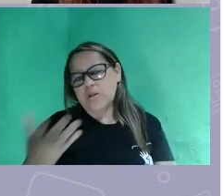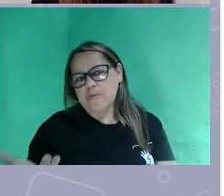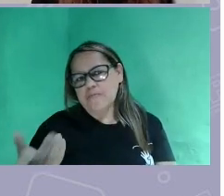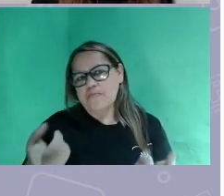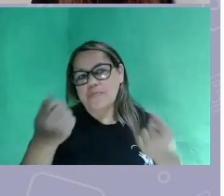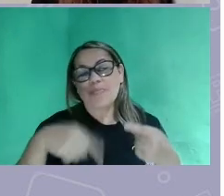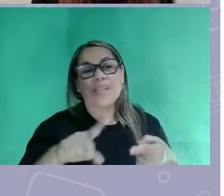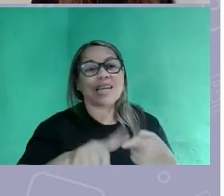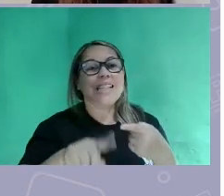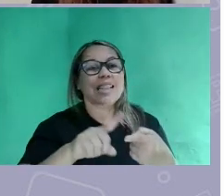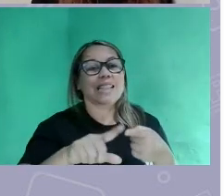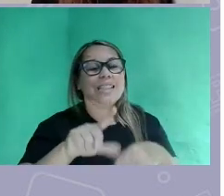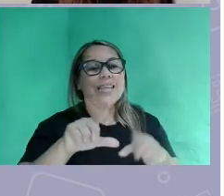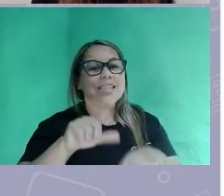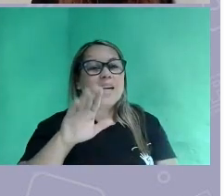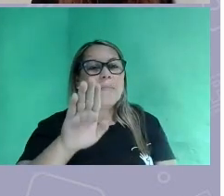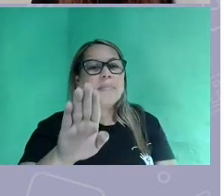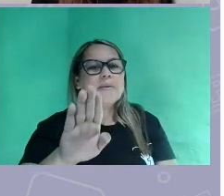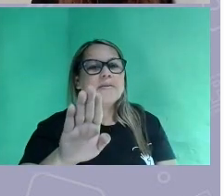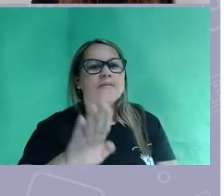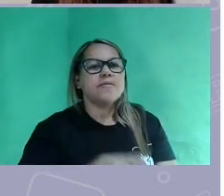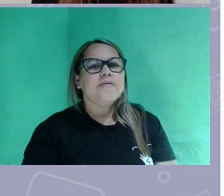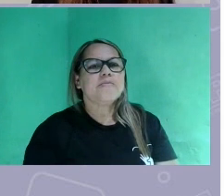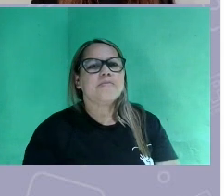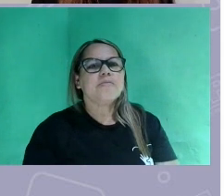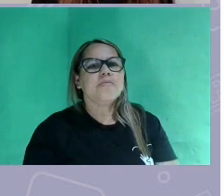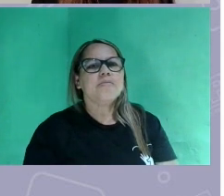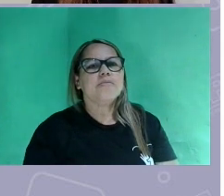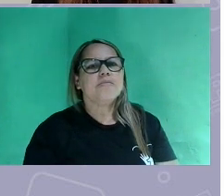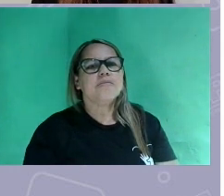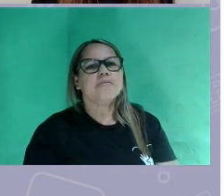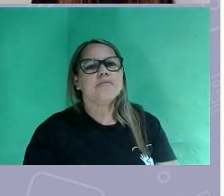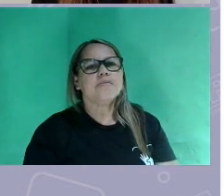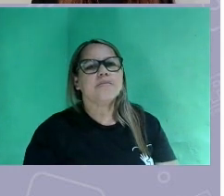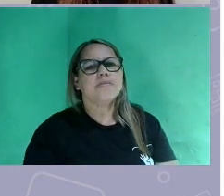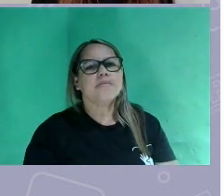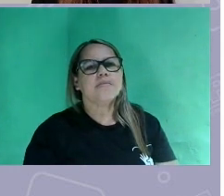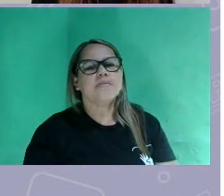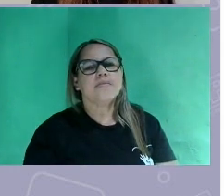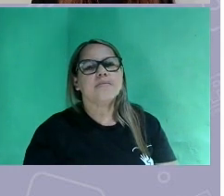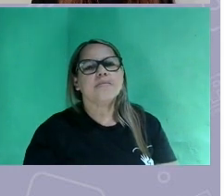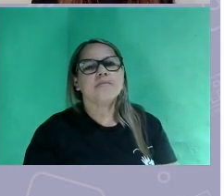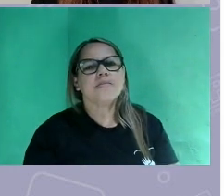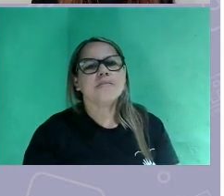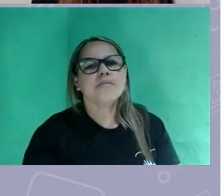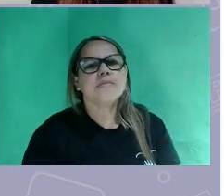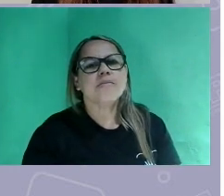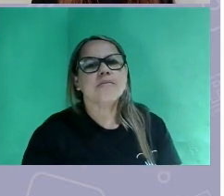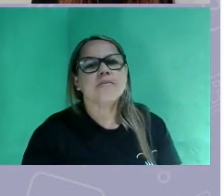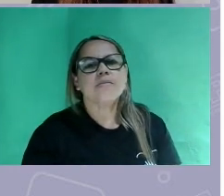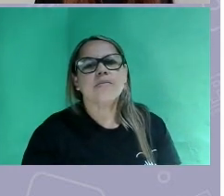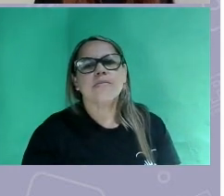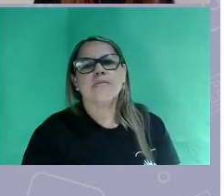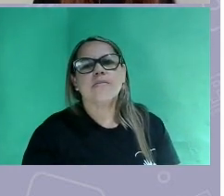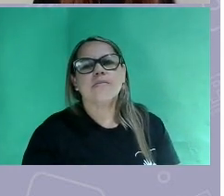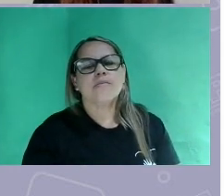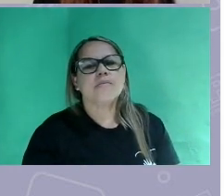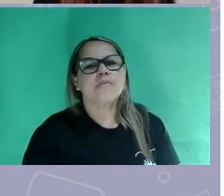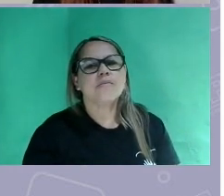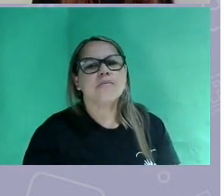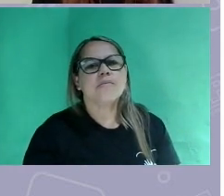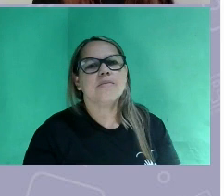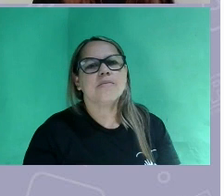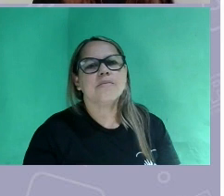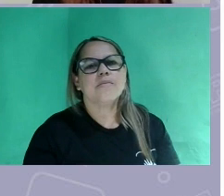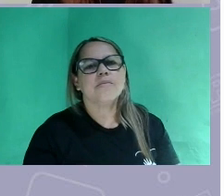B ao longo da linha do Equador correto correto é